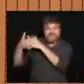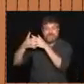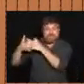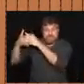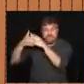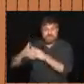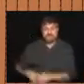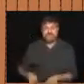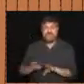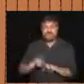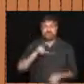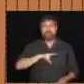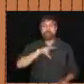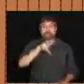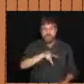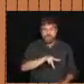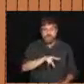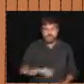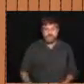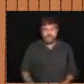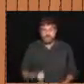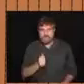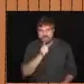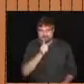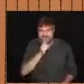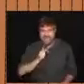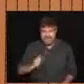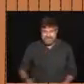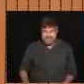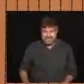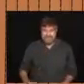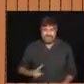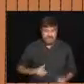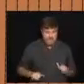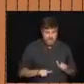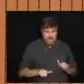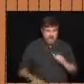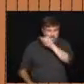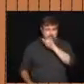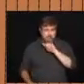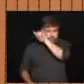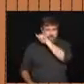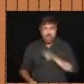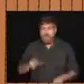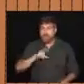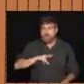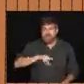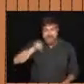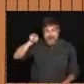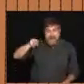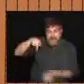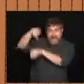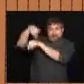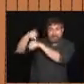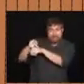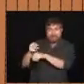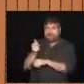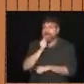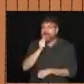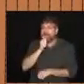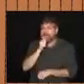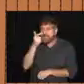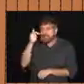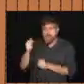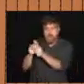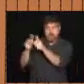e Portugal. Portugal não está ainda tão tomado pela pandemia. Mas a gente